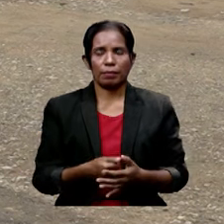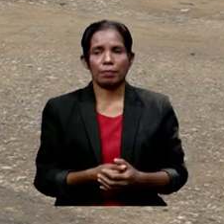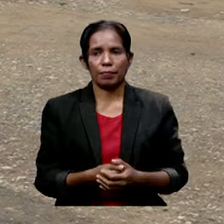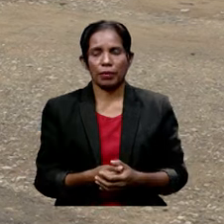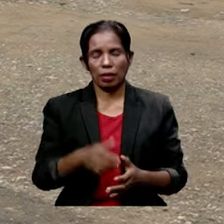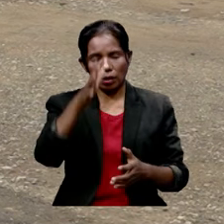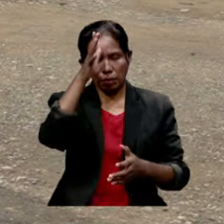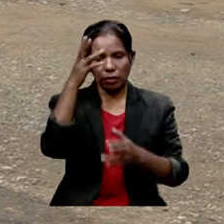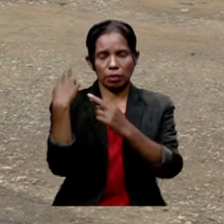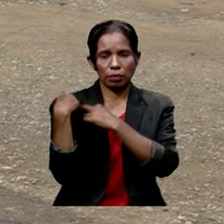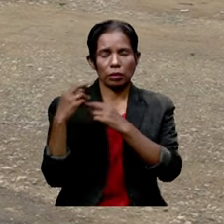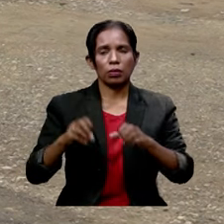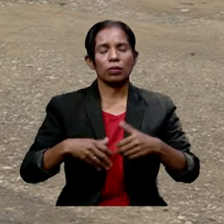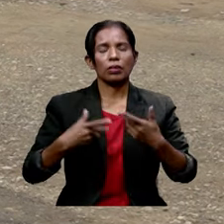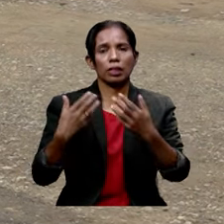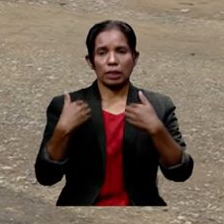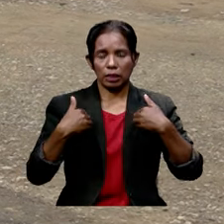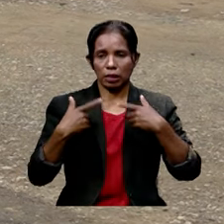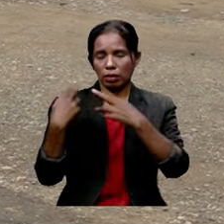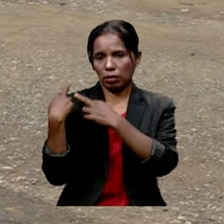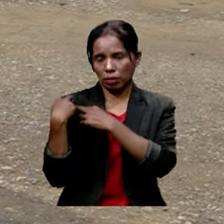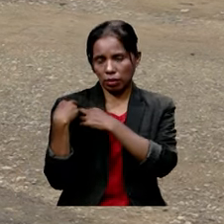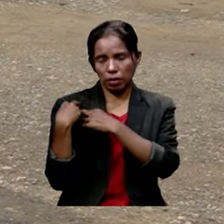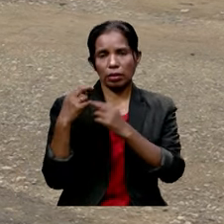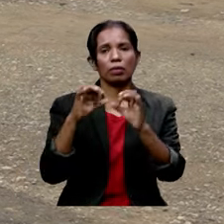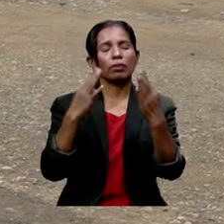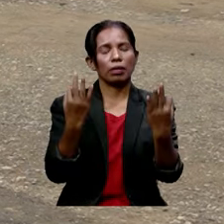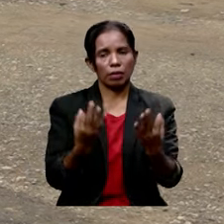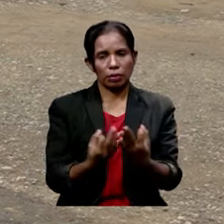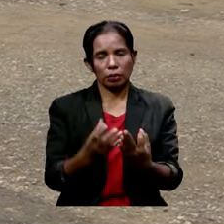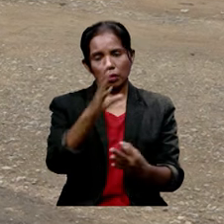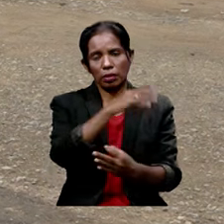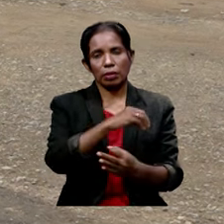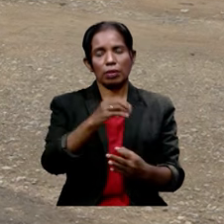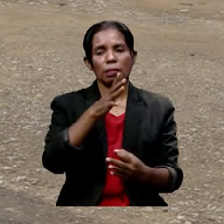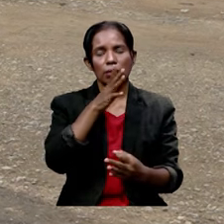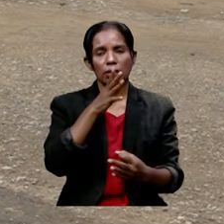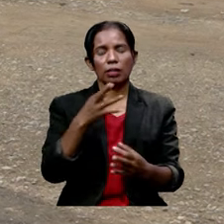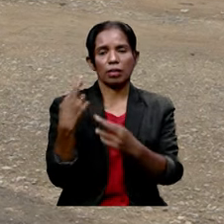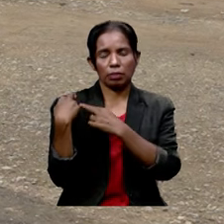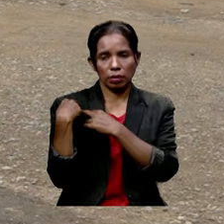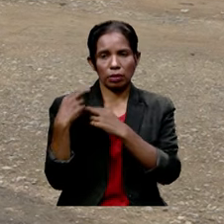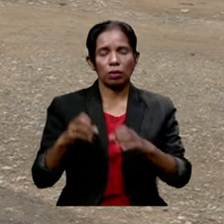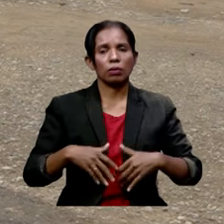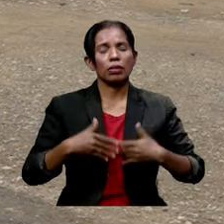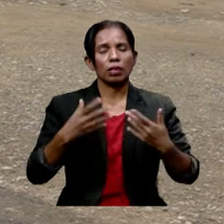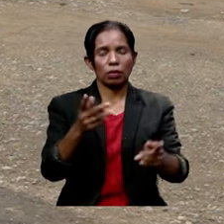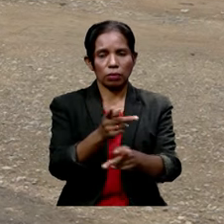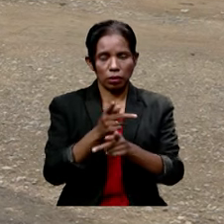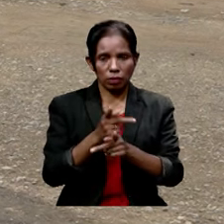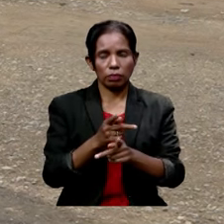Aman yaknar uinsa tu responsabiliza familia. Nu inan yaknar uinsa atu proteze nu cuida